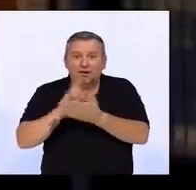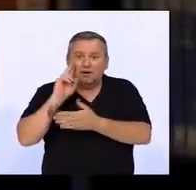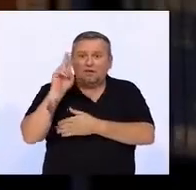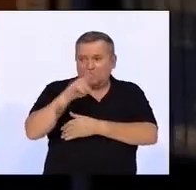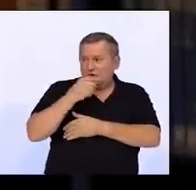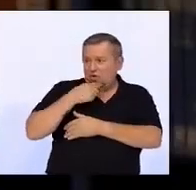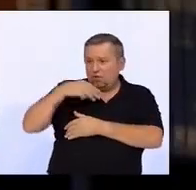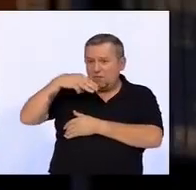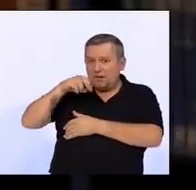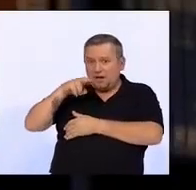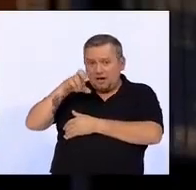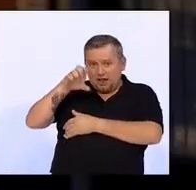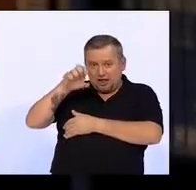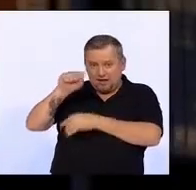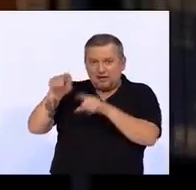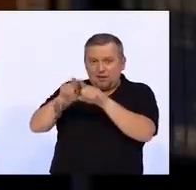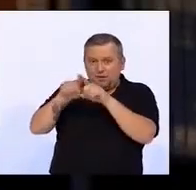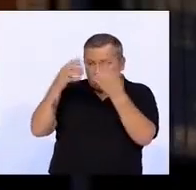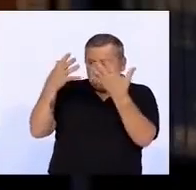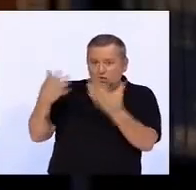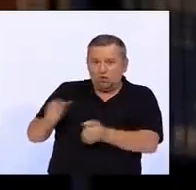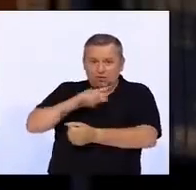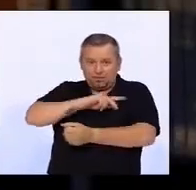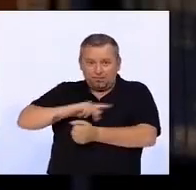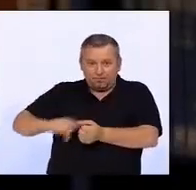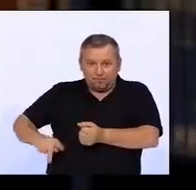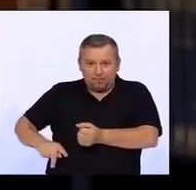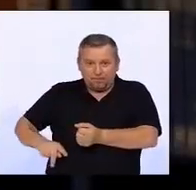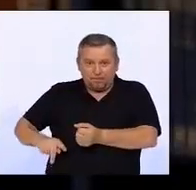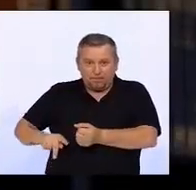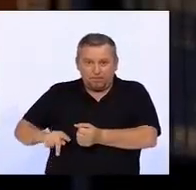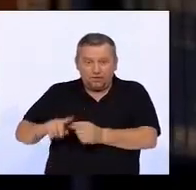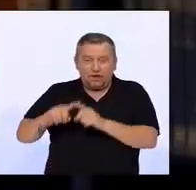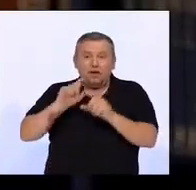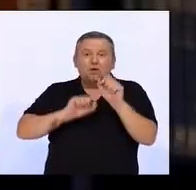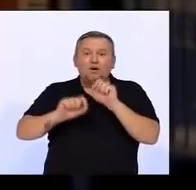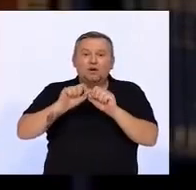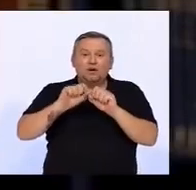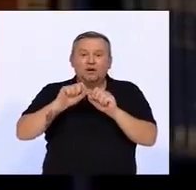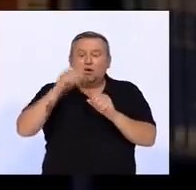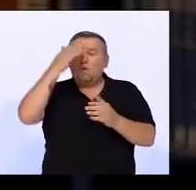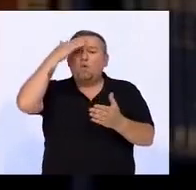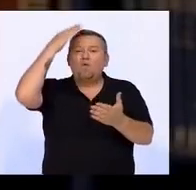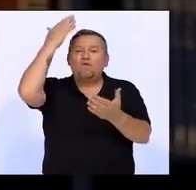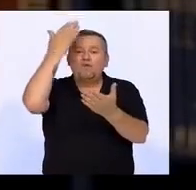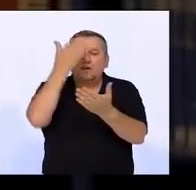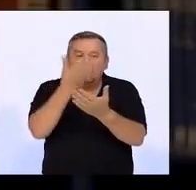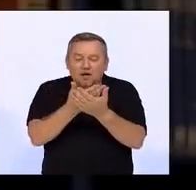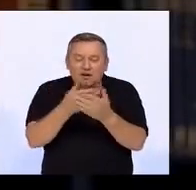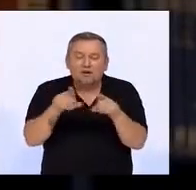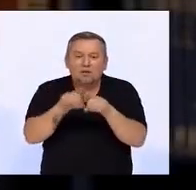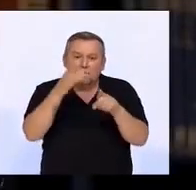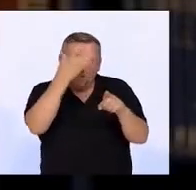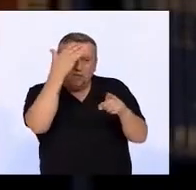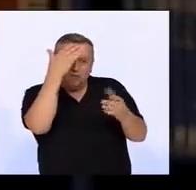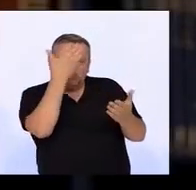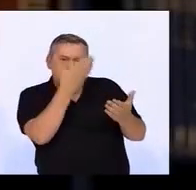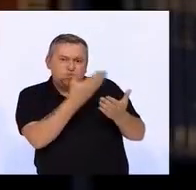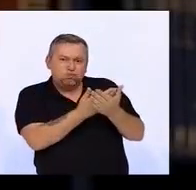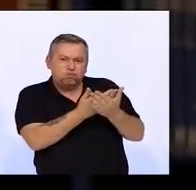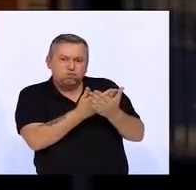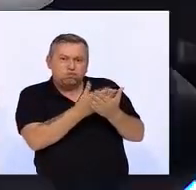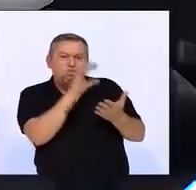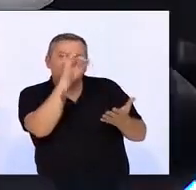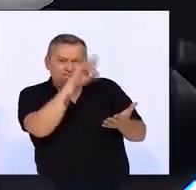Meirelles e vejo uma pessoa que assume a presidência da República e ele garante de cara confiança e credibilidade. O que